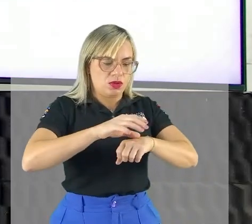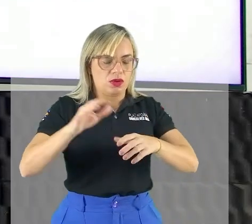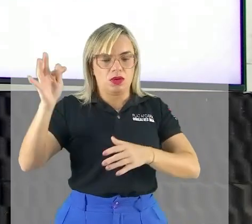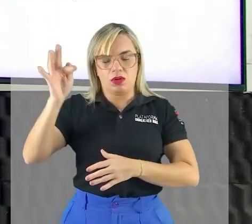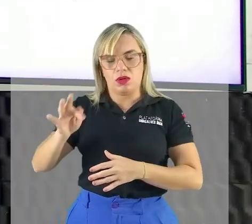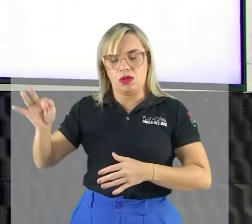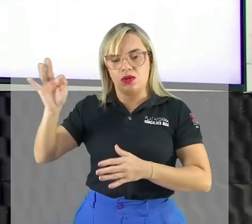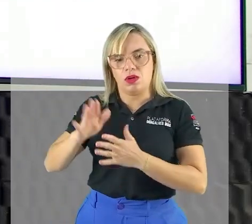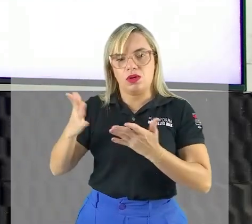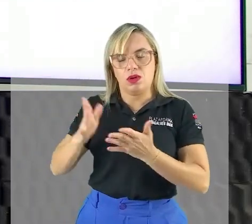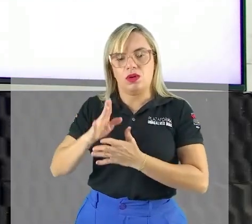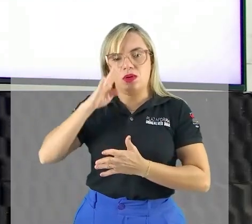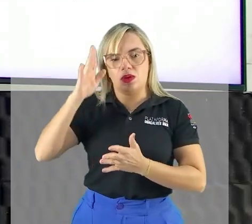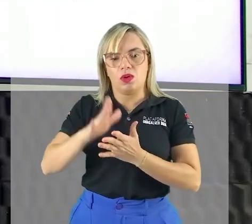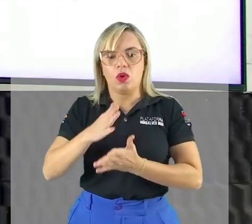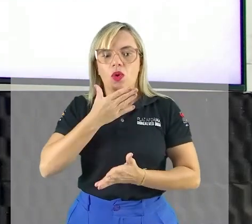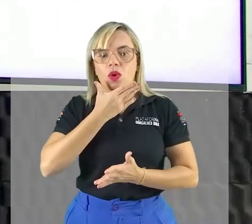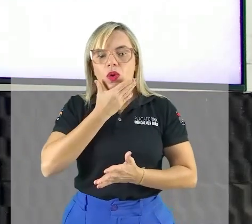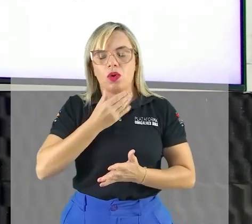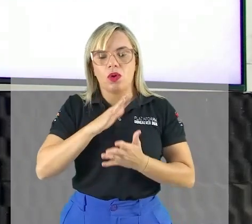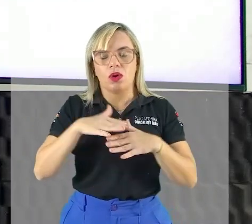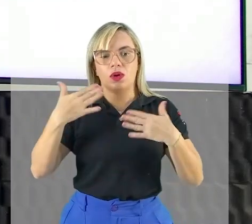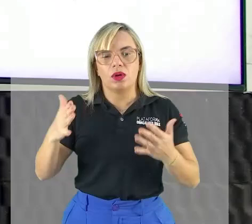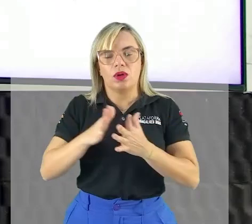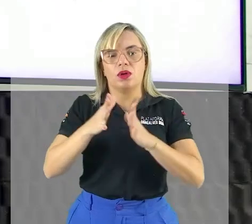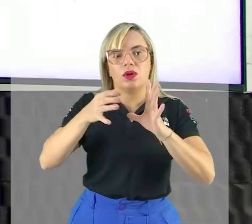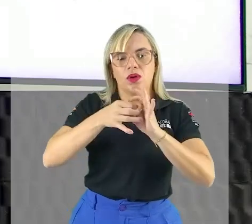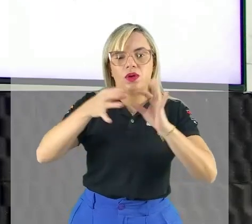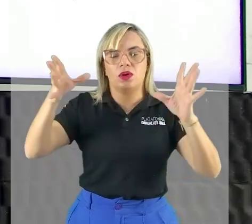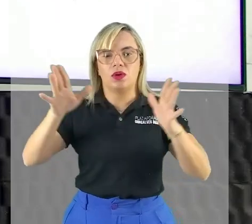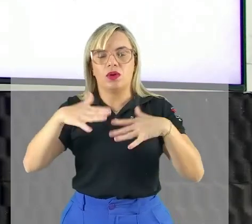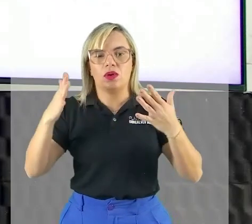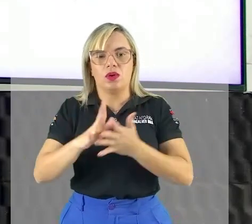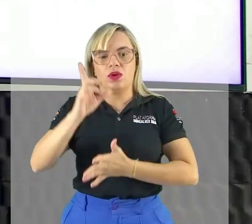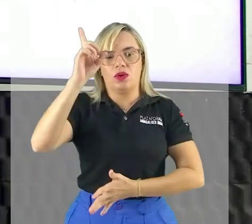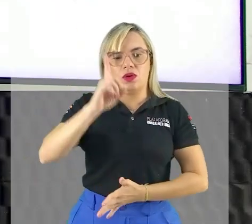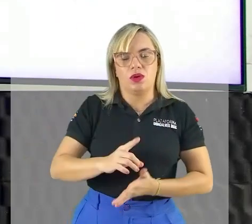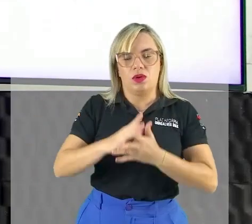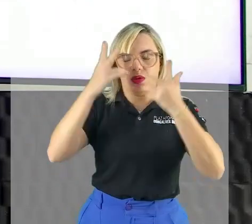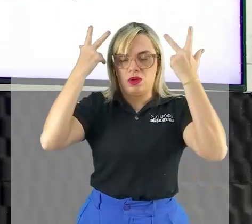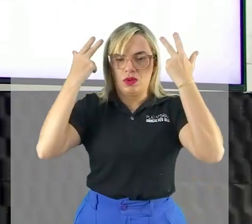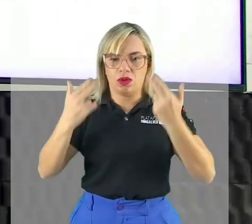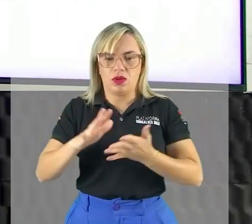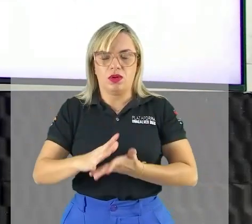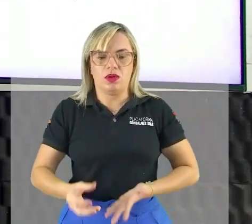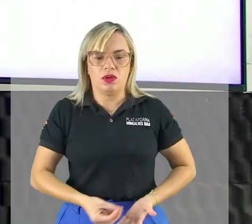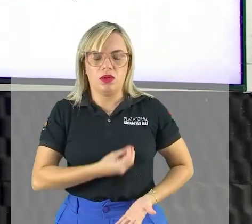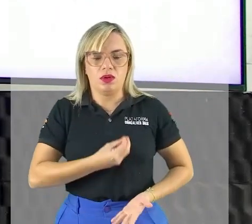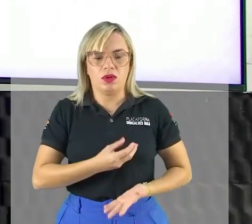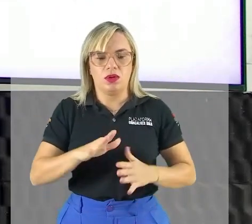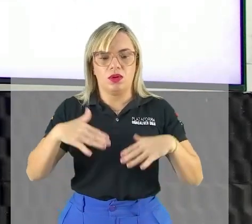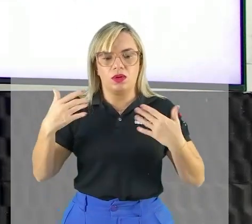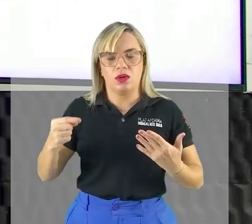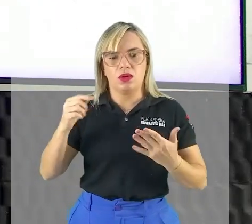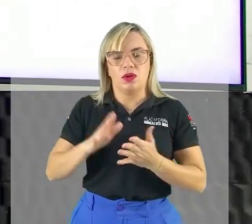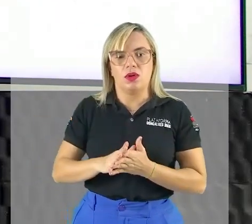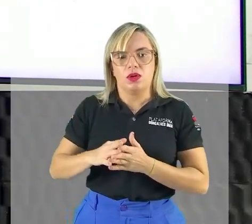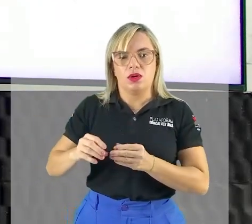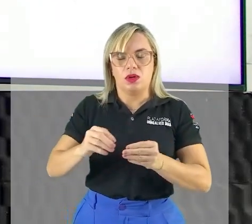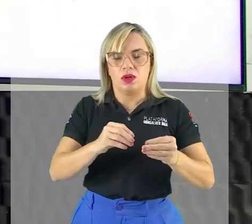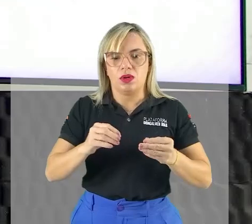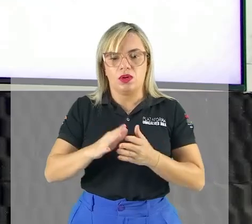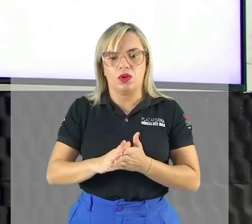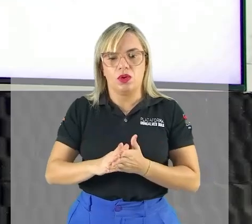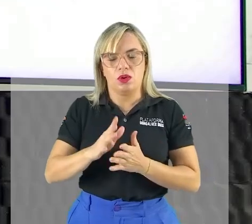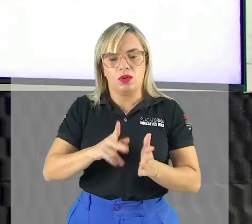e principalmente o homem né A questão da Liberdade do homem do direito natural do homem de sobrevivência e isso da propriedade privada